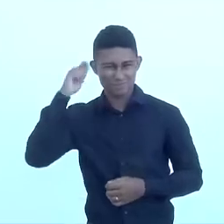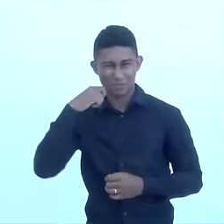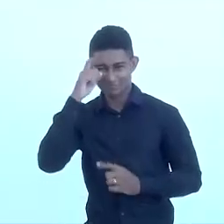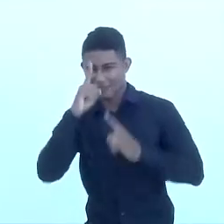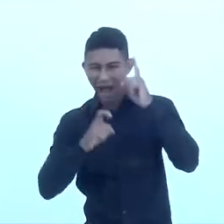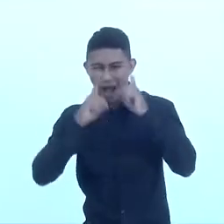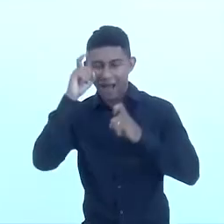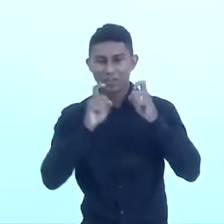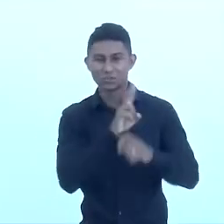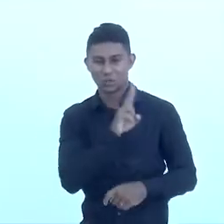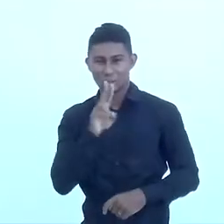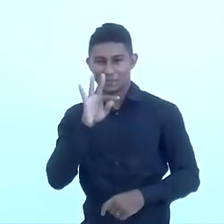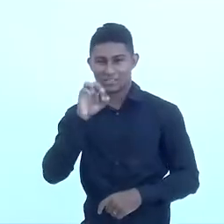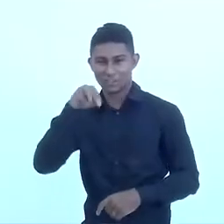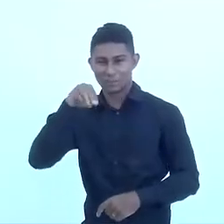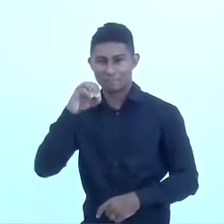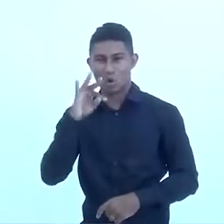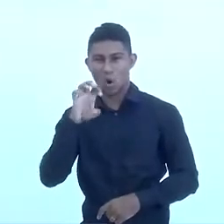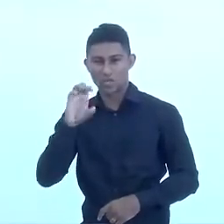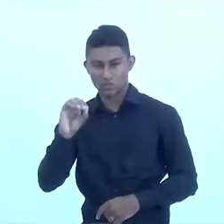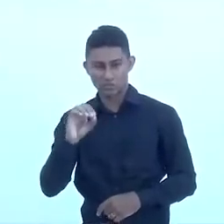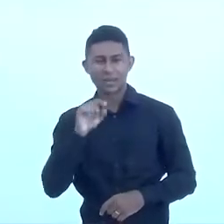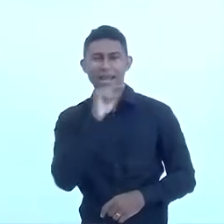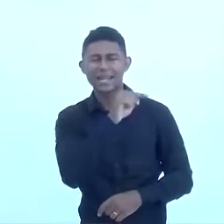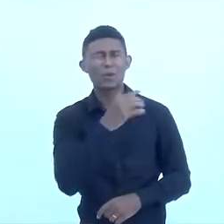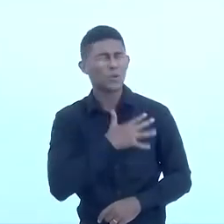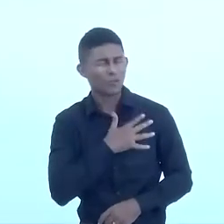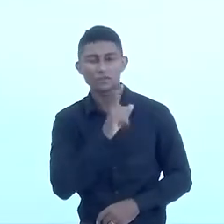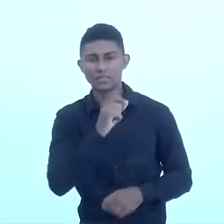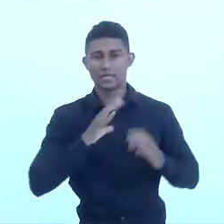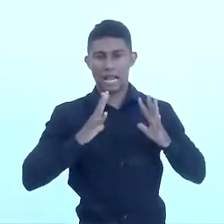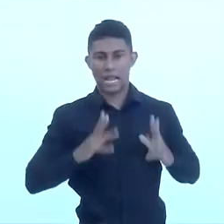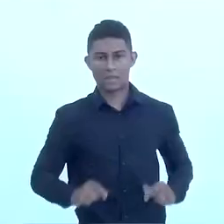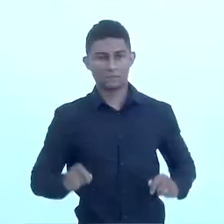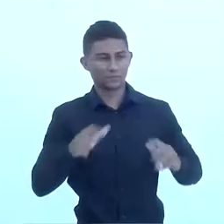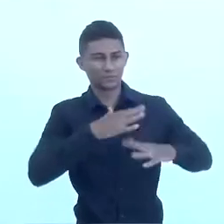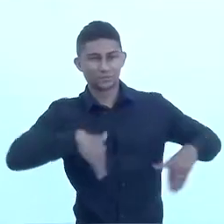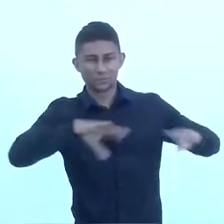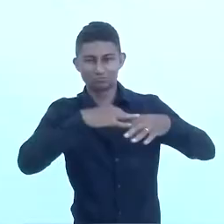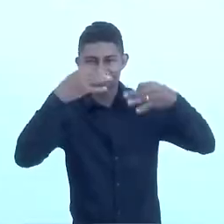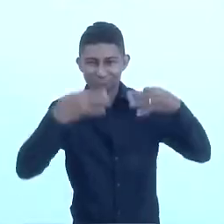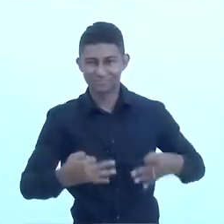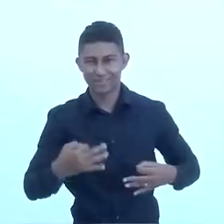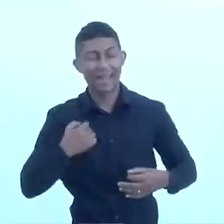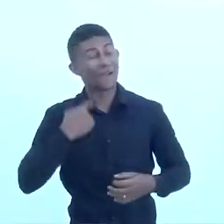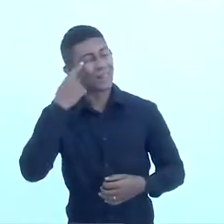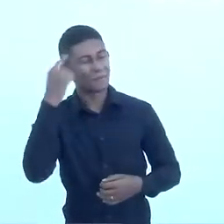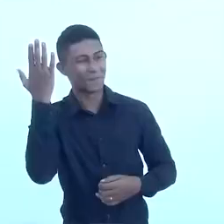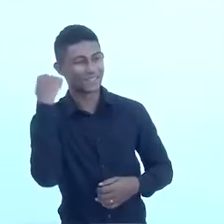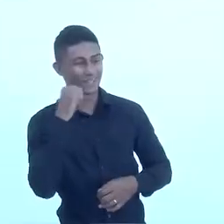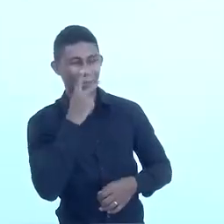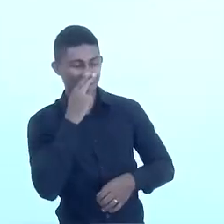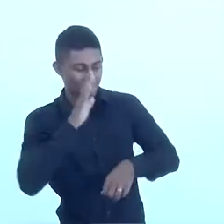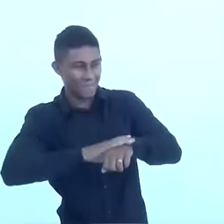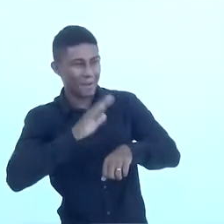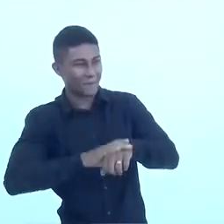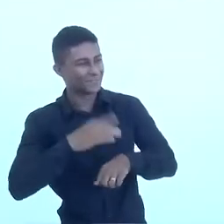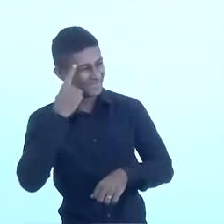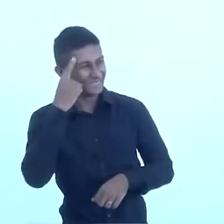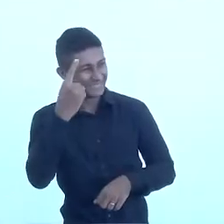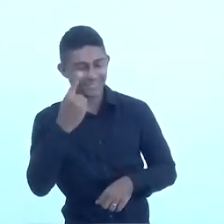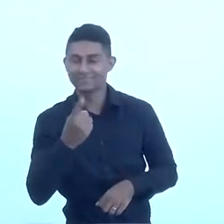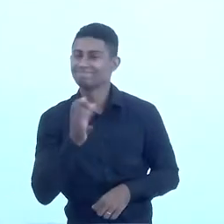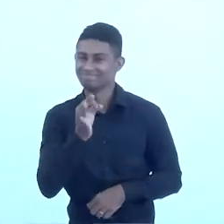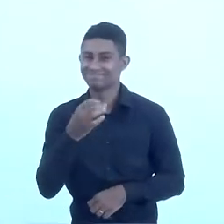Timóteo, era tudo muito... queria mania de limpeza, tudo certinho. Tinha que estar bem organizado. Eu lembro até da mão. Eu lembro da